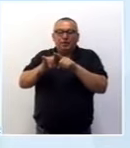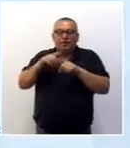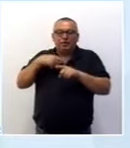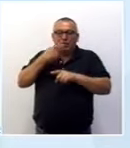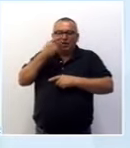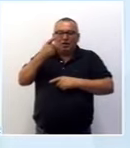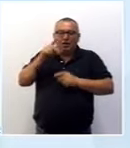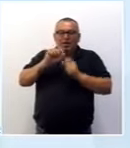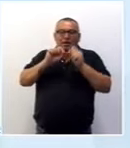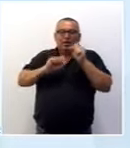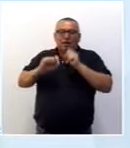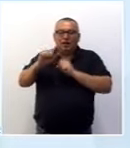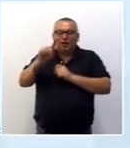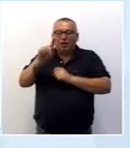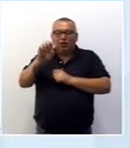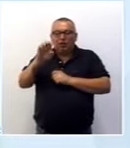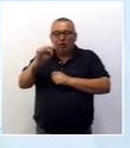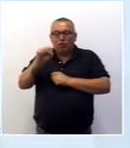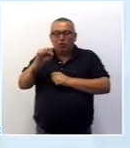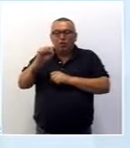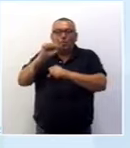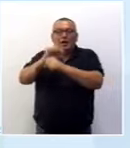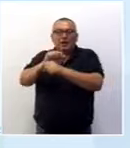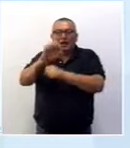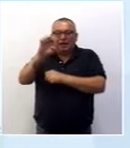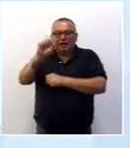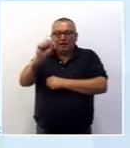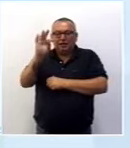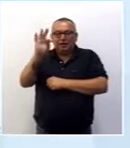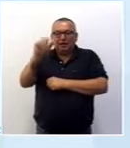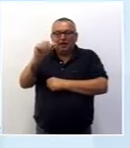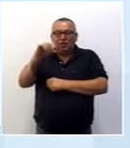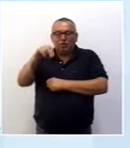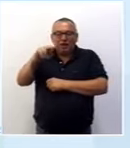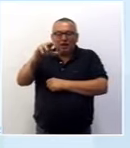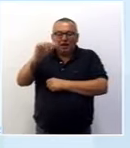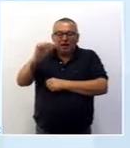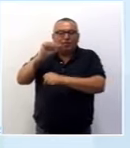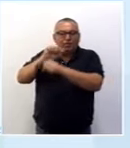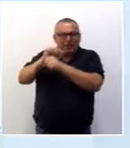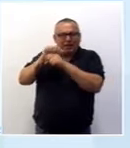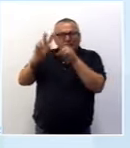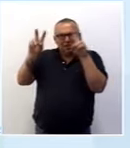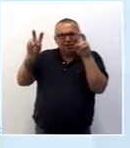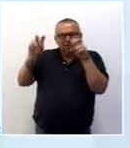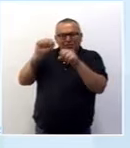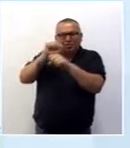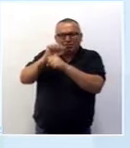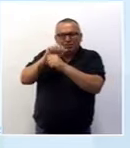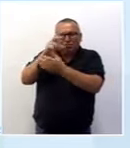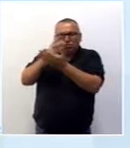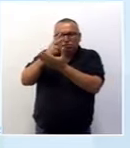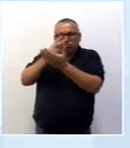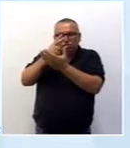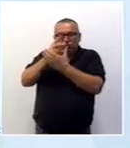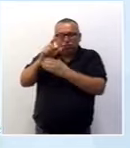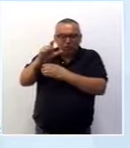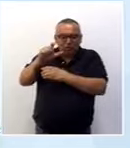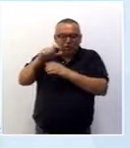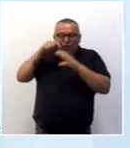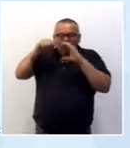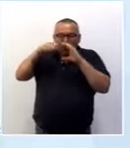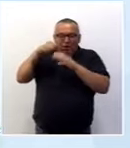é geoestacionária, fica todo o tempo lá, né? Mesmo parada entre aspas, né? No mesmo lugar lá,